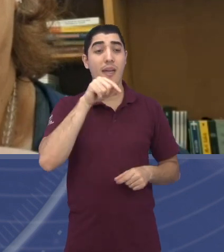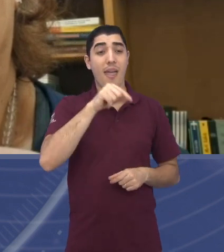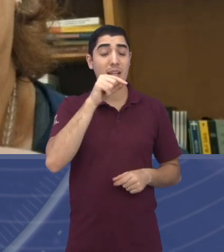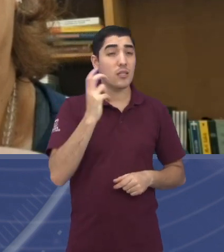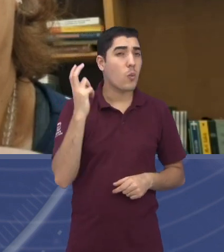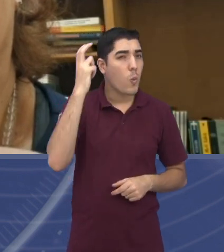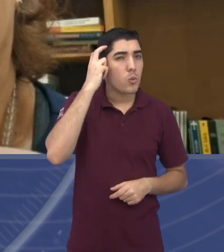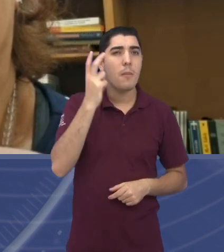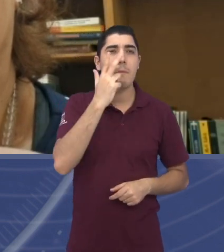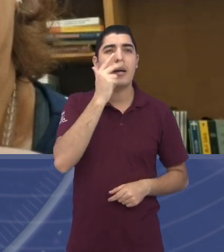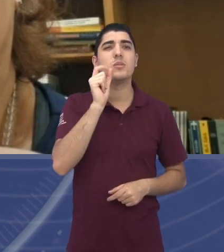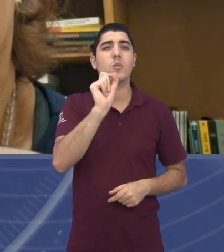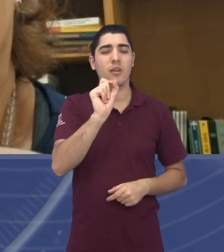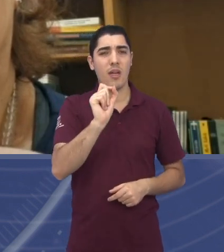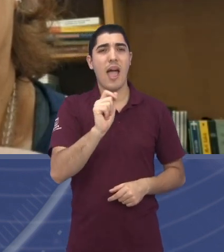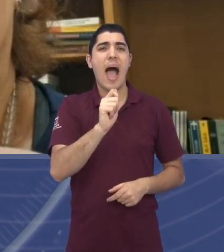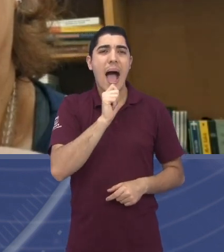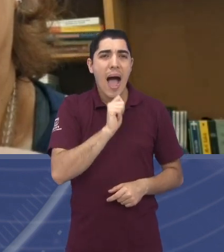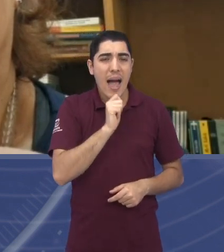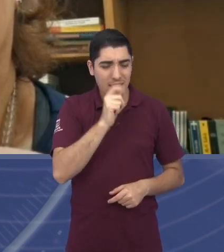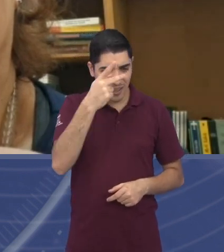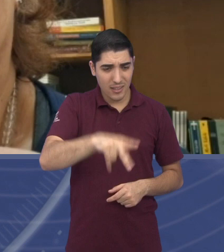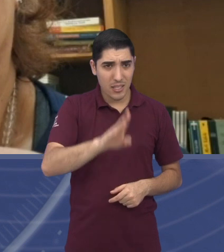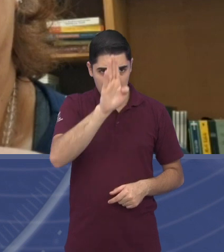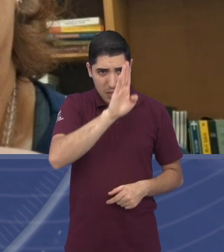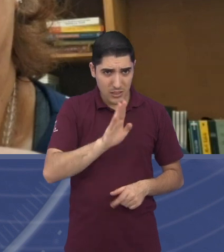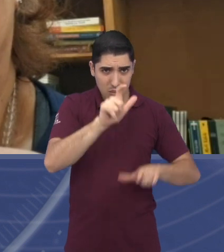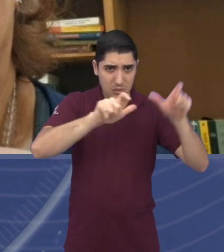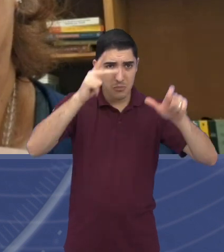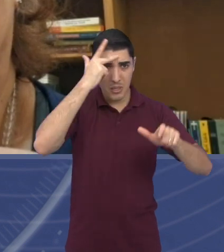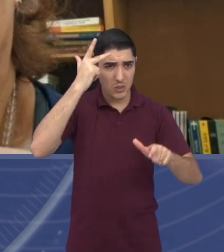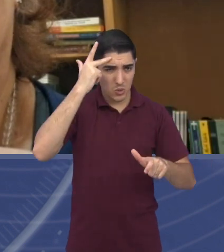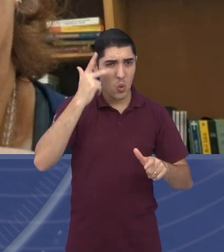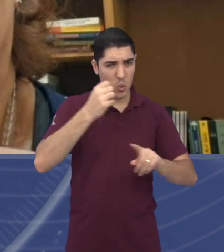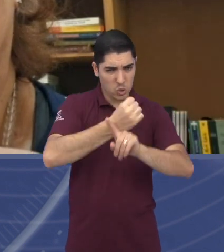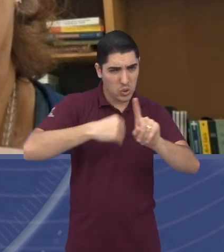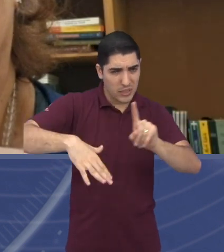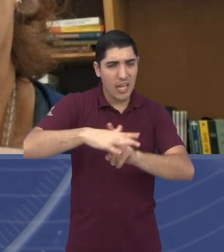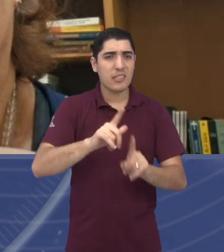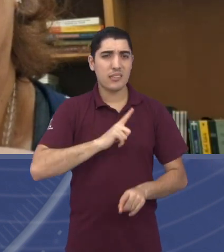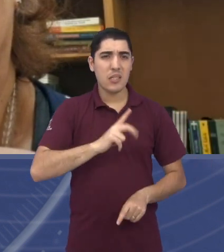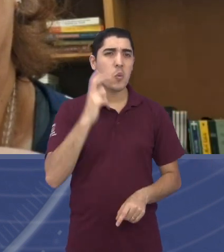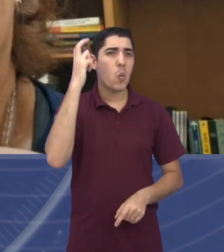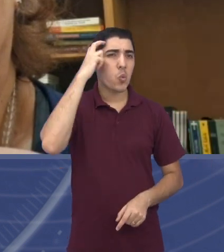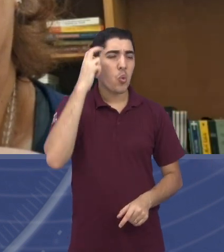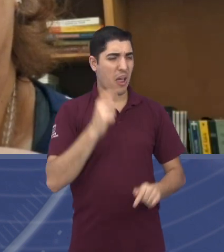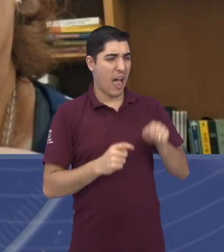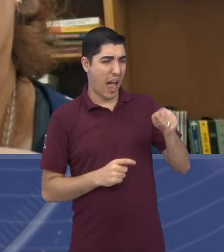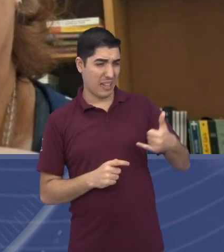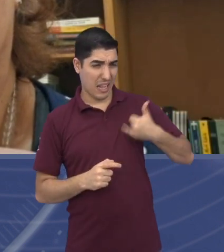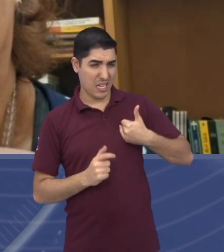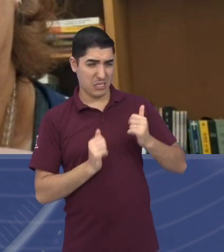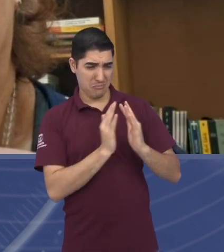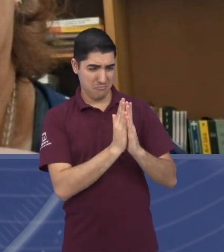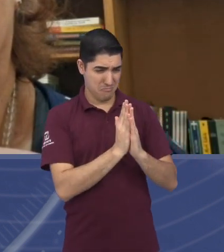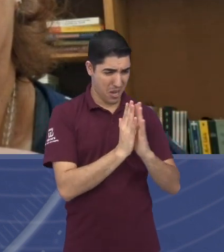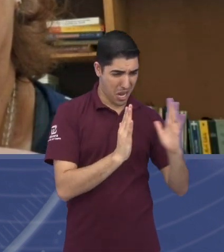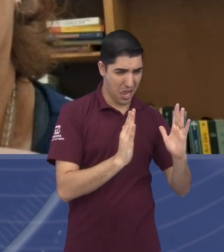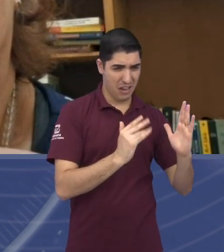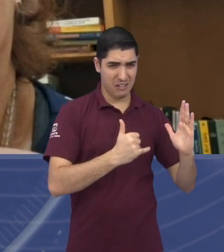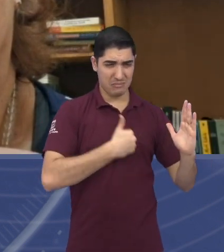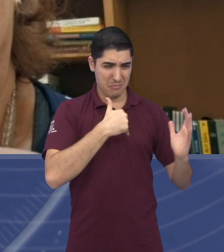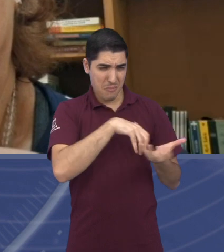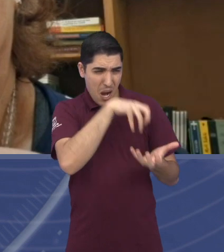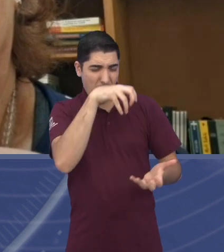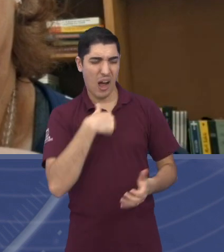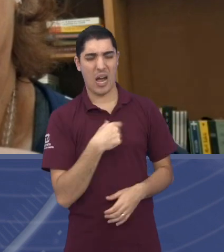É como se envelhecer ainda é tido enquanto sociedade como uma coisa que as pessoas têm